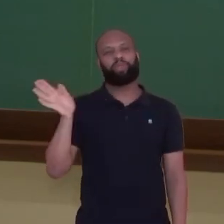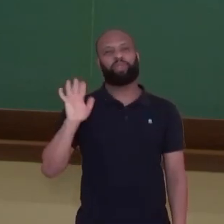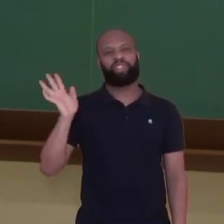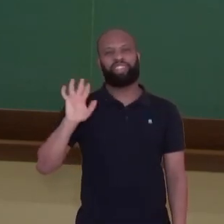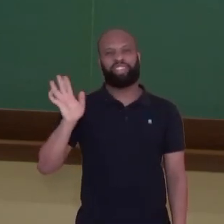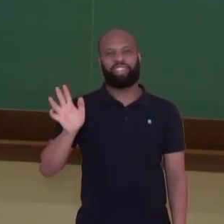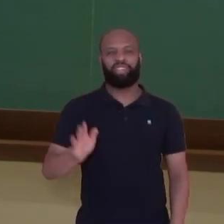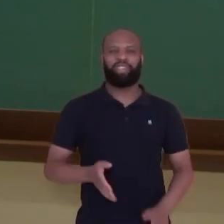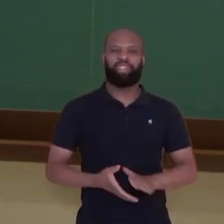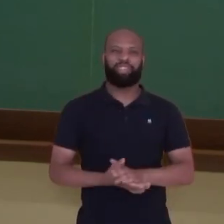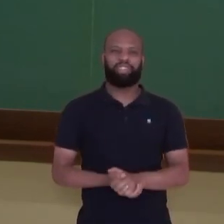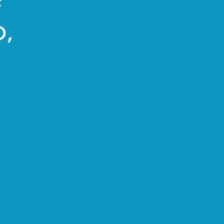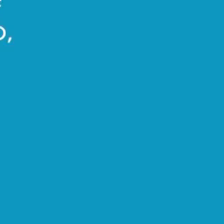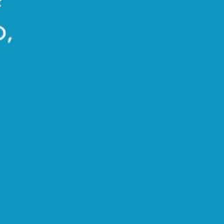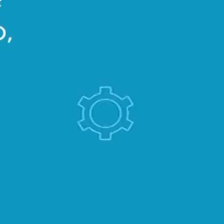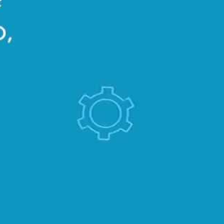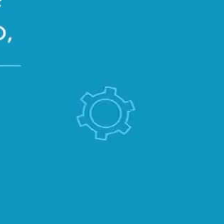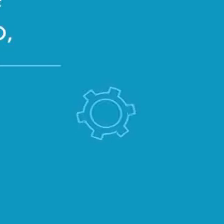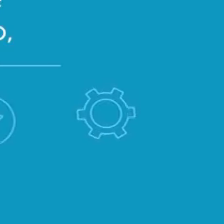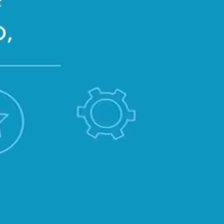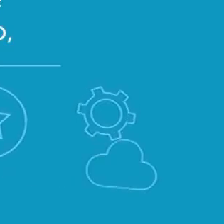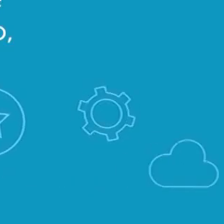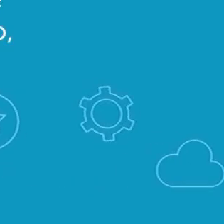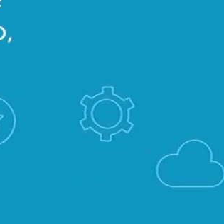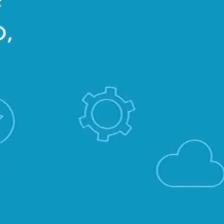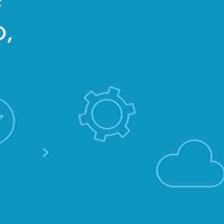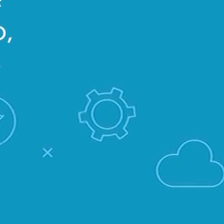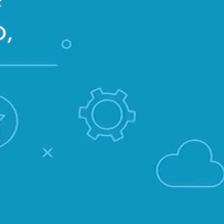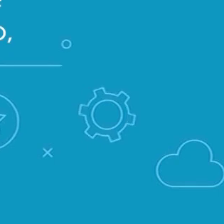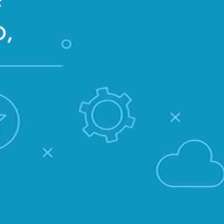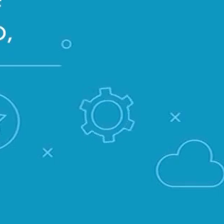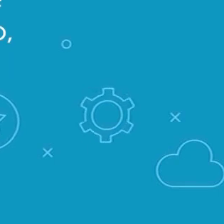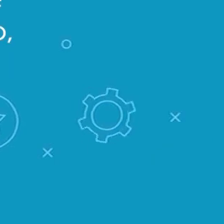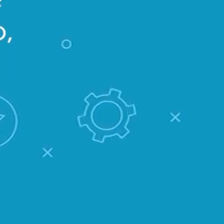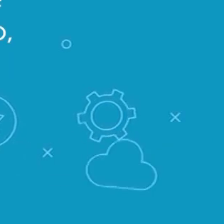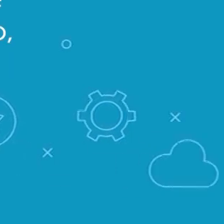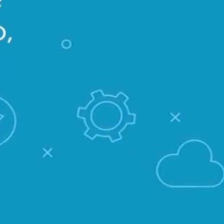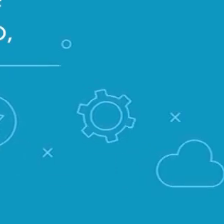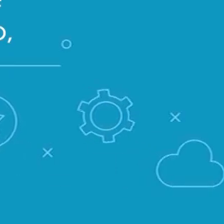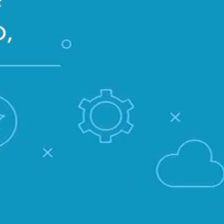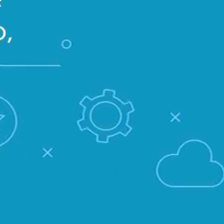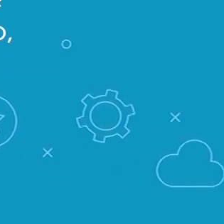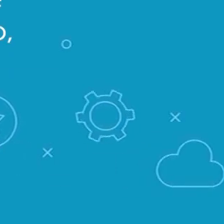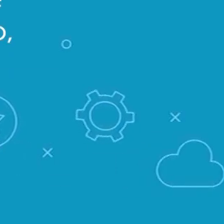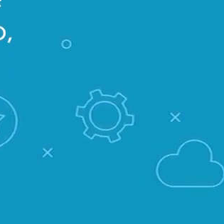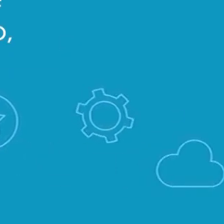até breve.